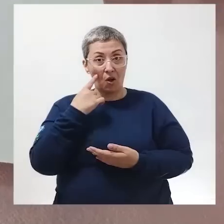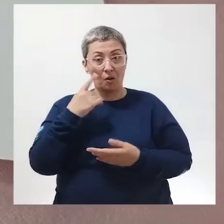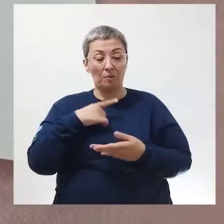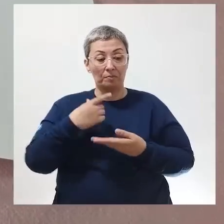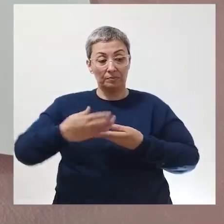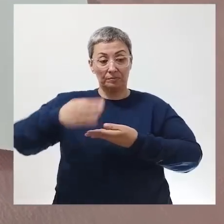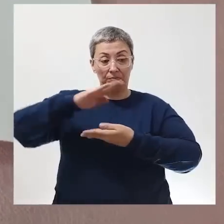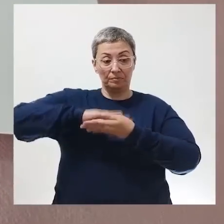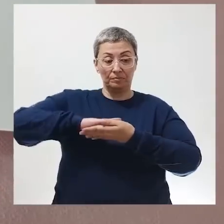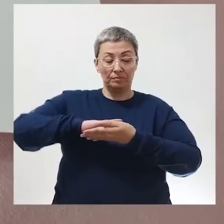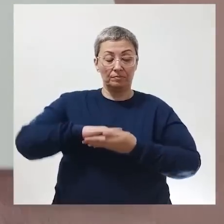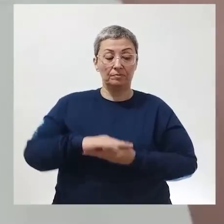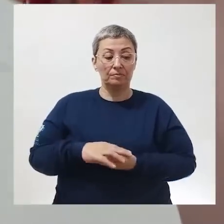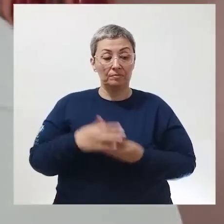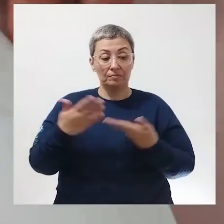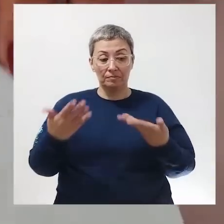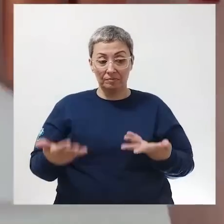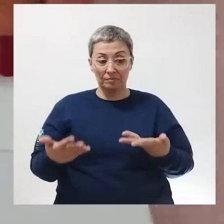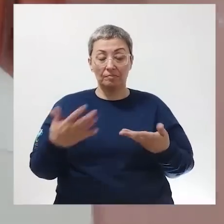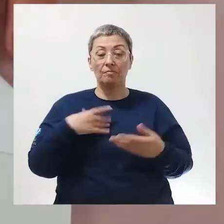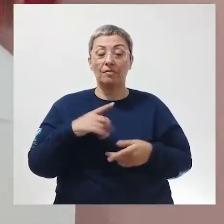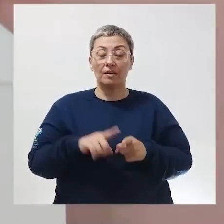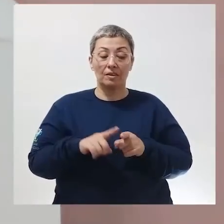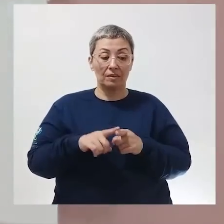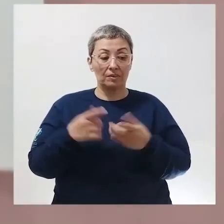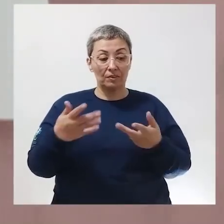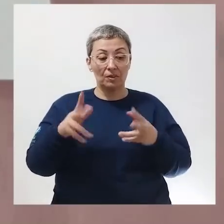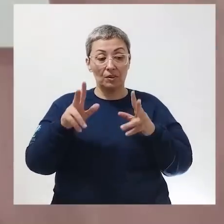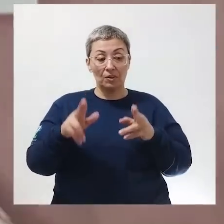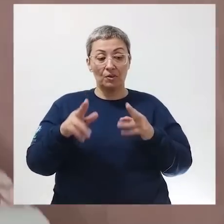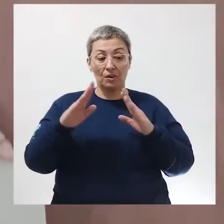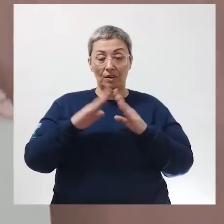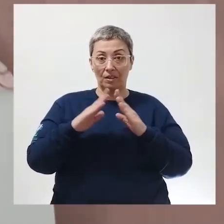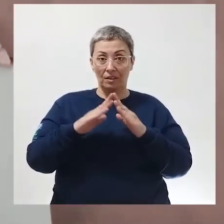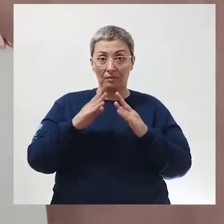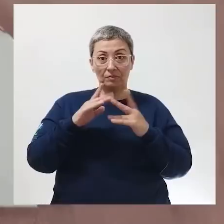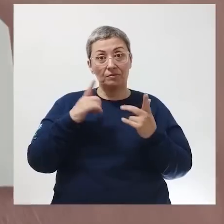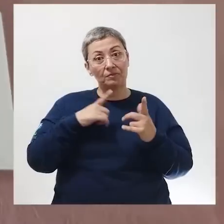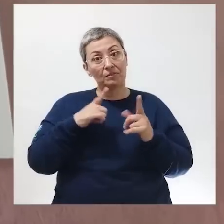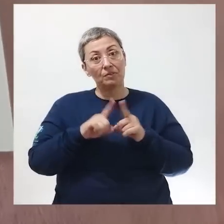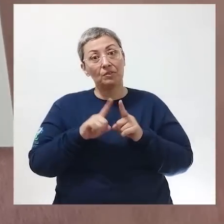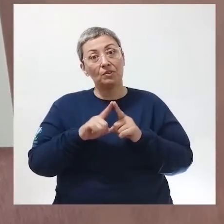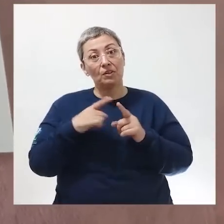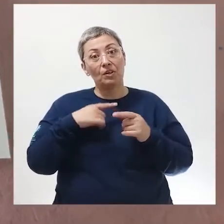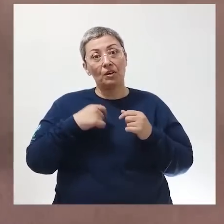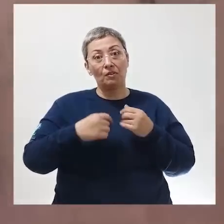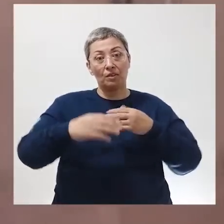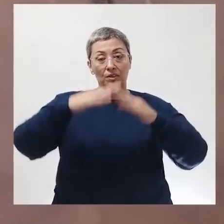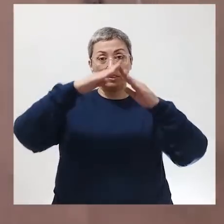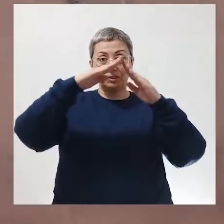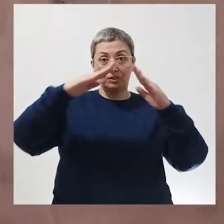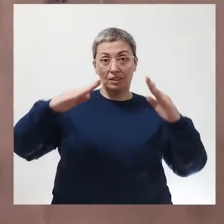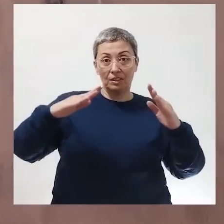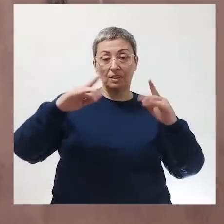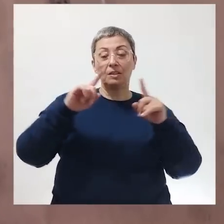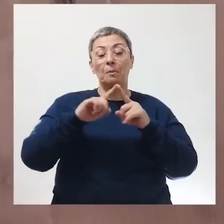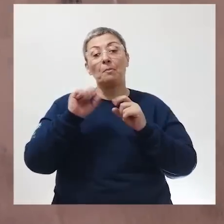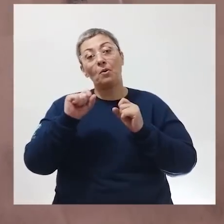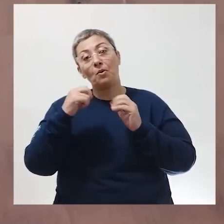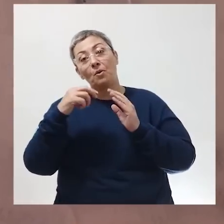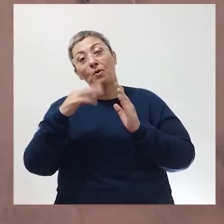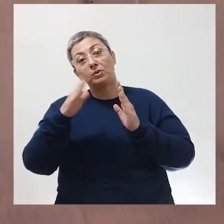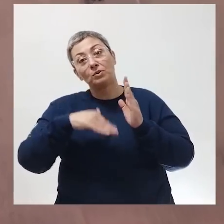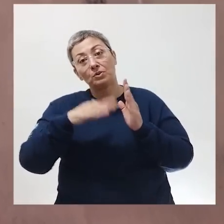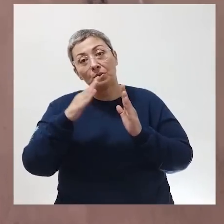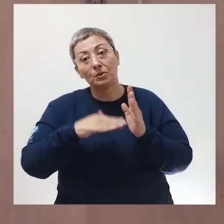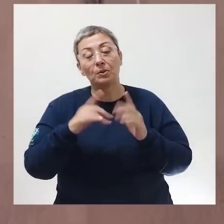olha, ela ficou para trás, que tá igual essa casinha. Vem aqui, vocês façam um telhadinho, pode